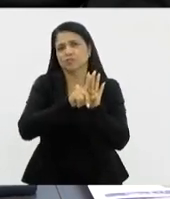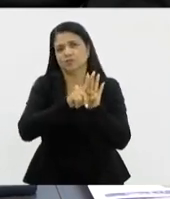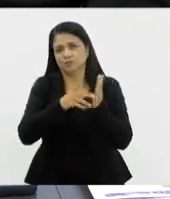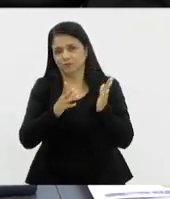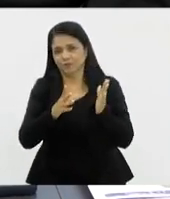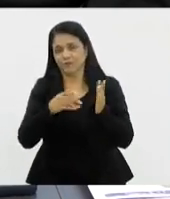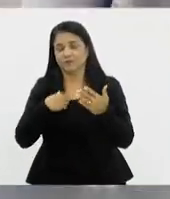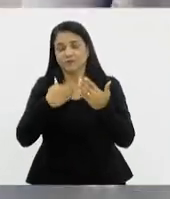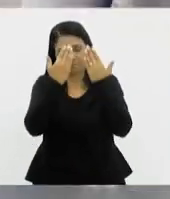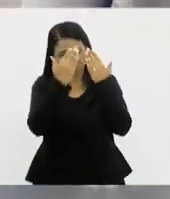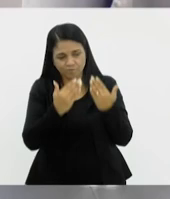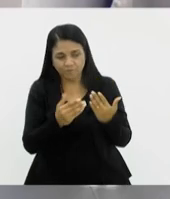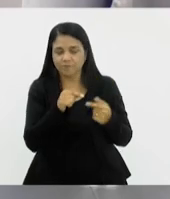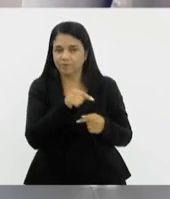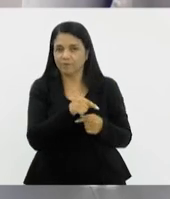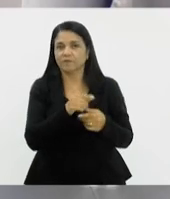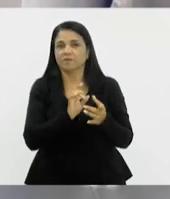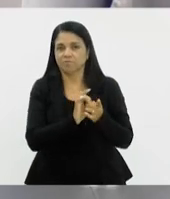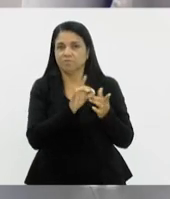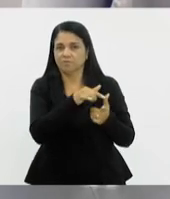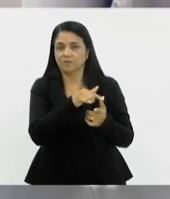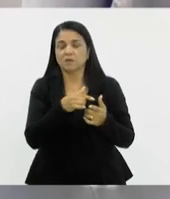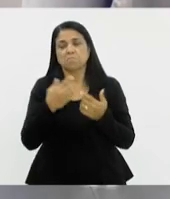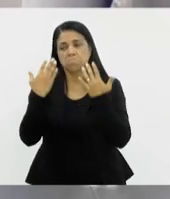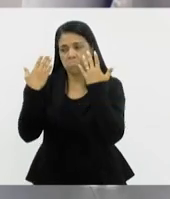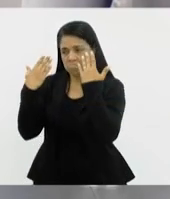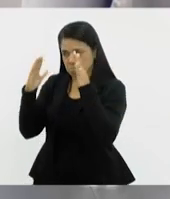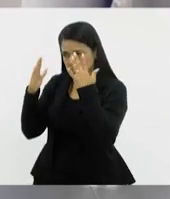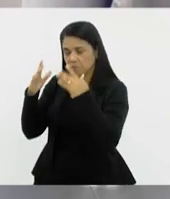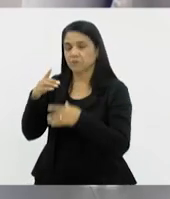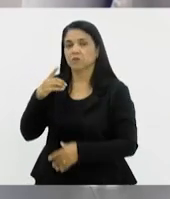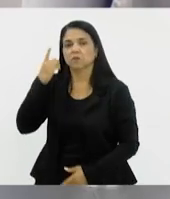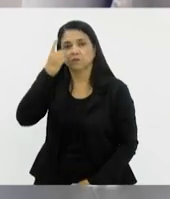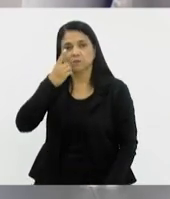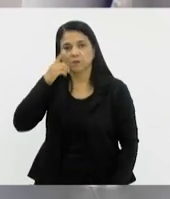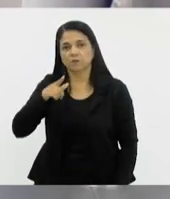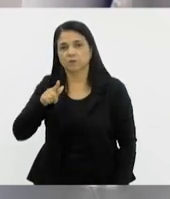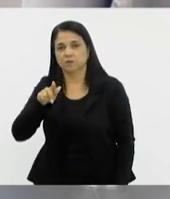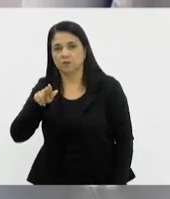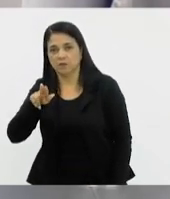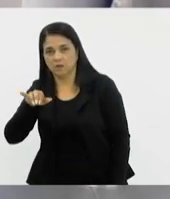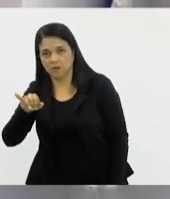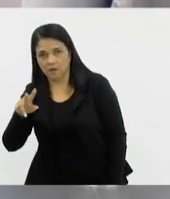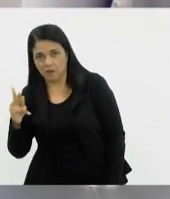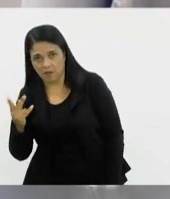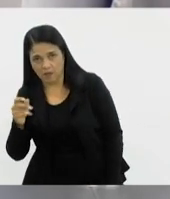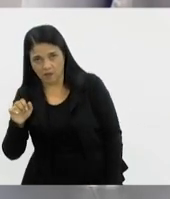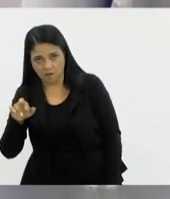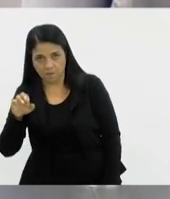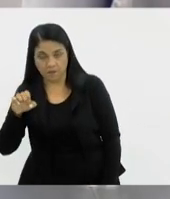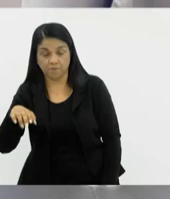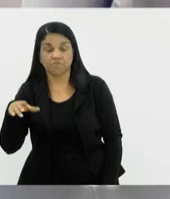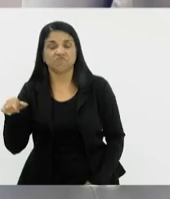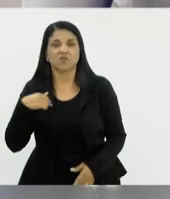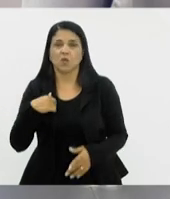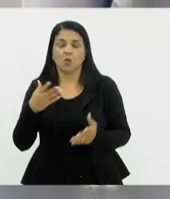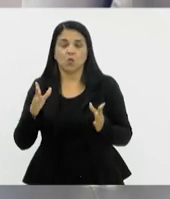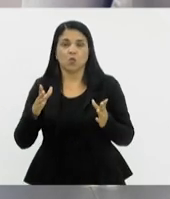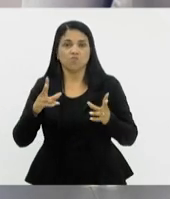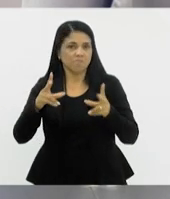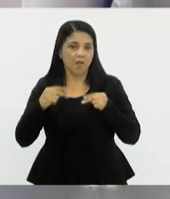Projeto, então, com vista ao deputado Luiz Paulo, mas parabenizar aqui o autor, deputado Guilherme Dell'Aroli. Obrigado. Não estou nem entrando no mérito da questão, não, mas